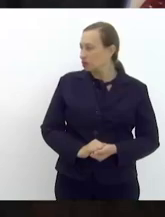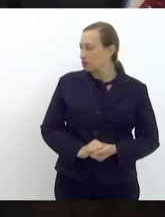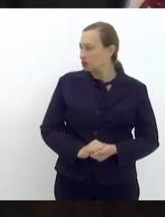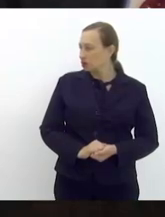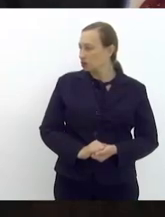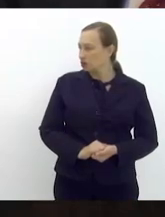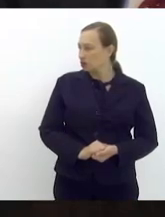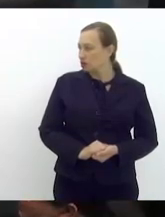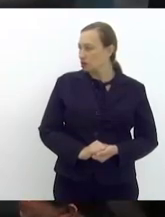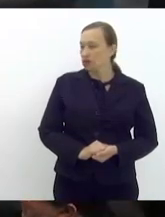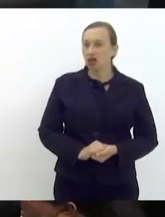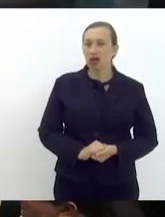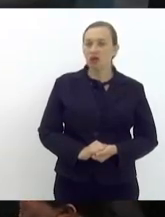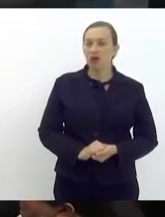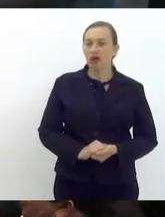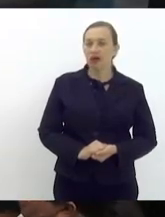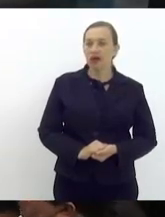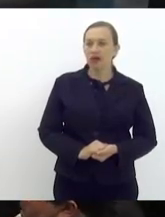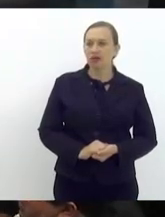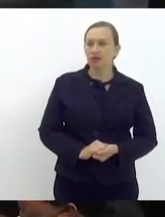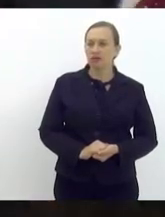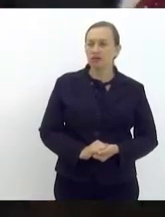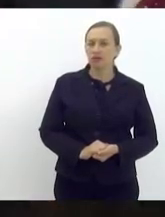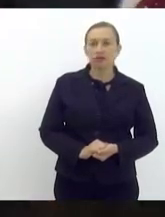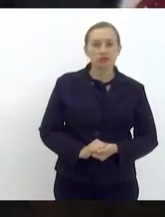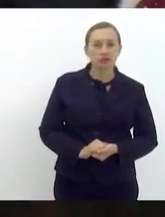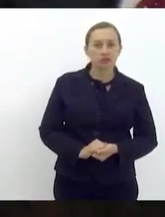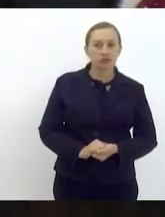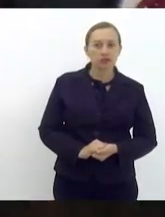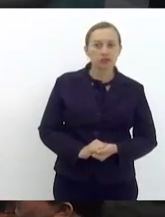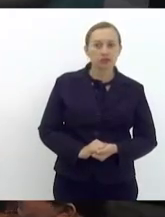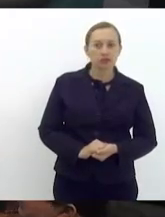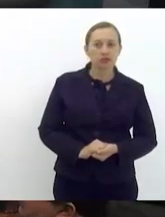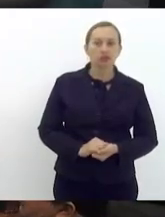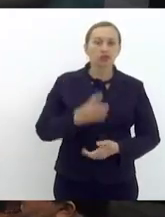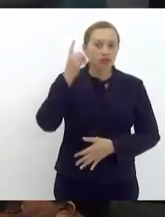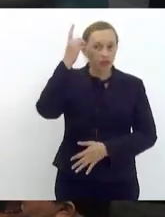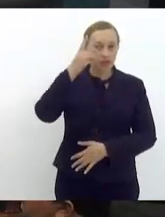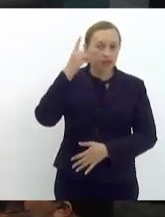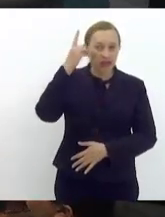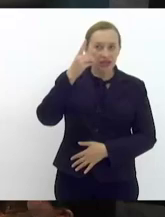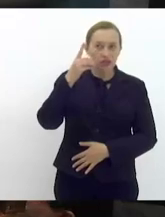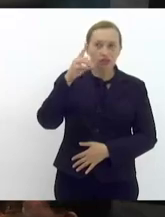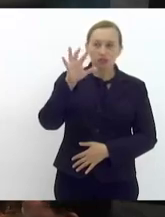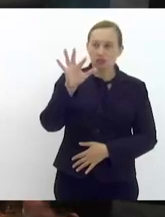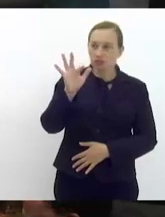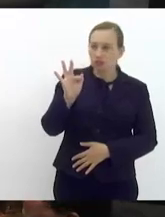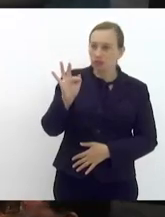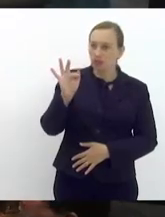Deputado Elton Cristo. Deputado Fábio Silva.